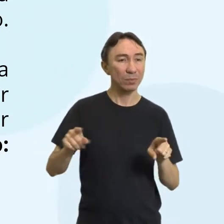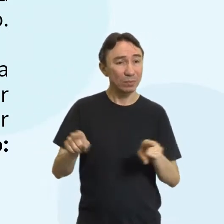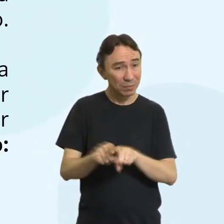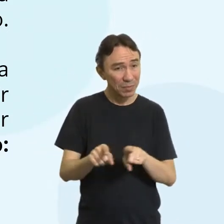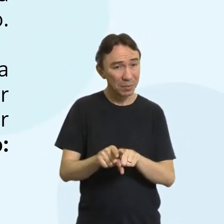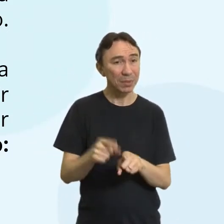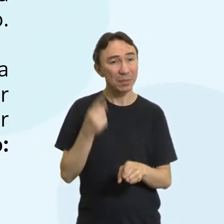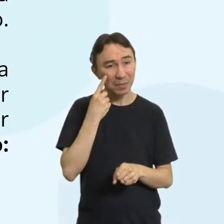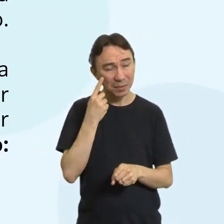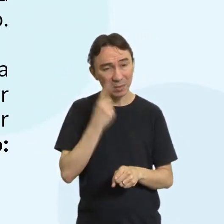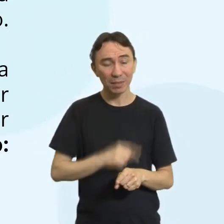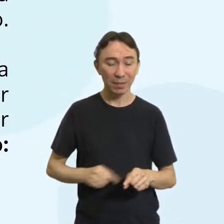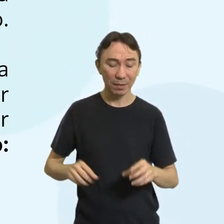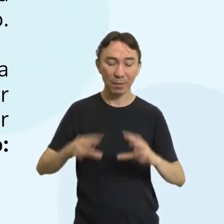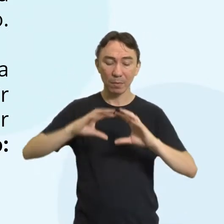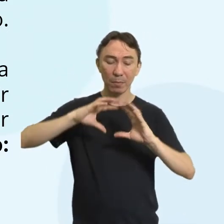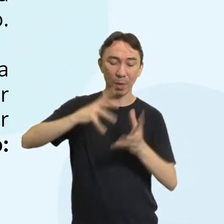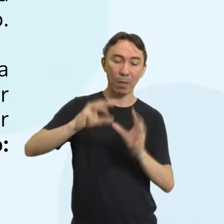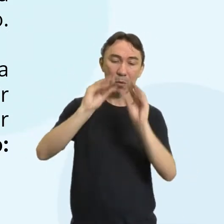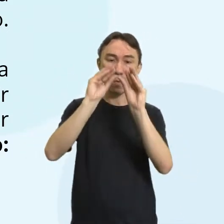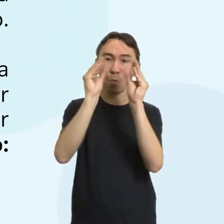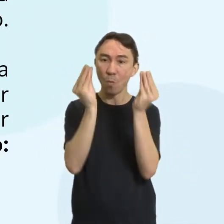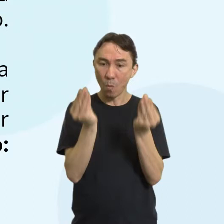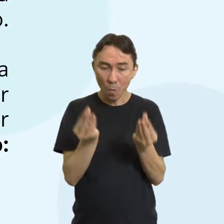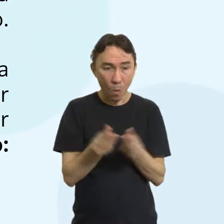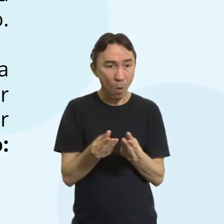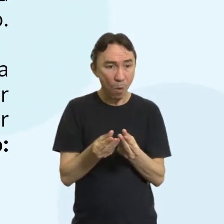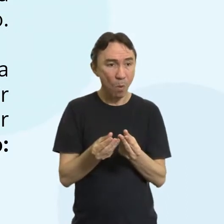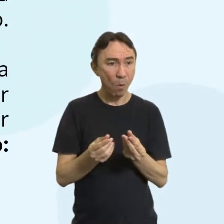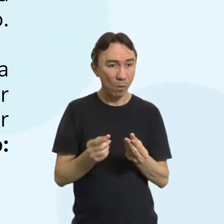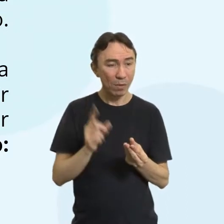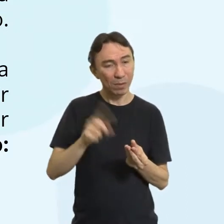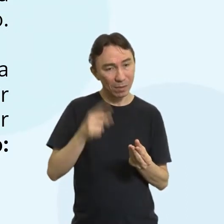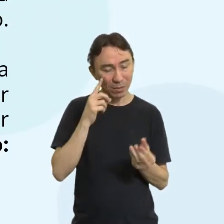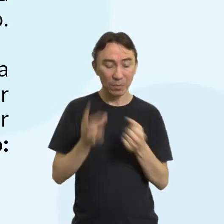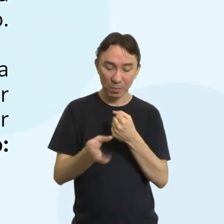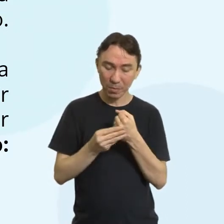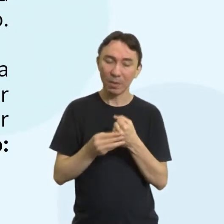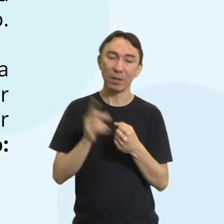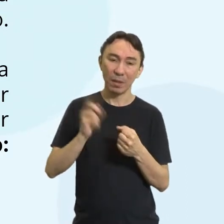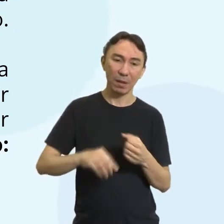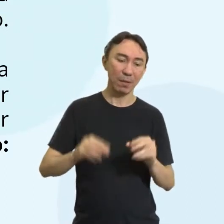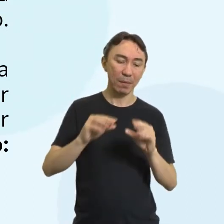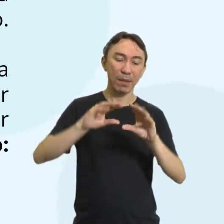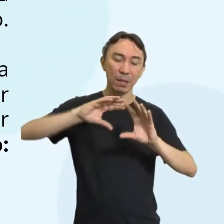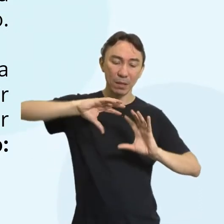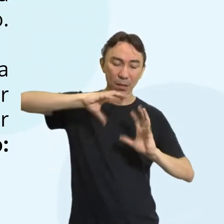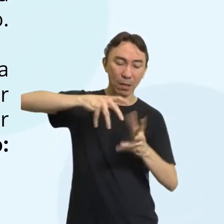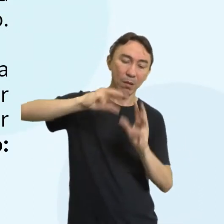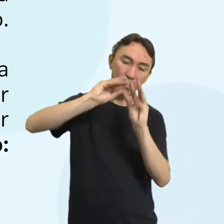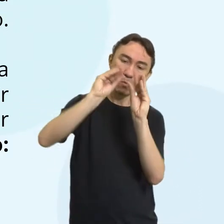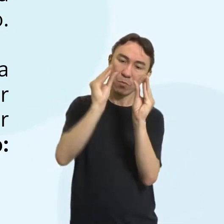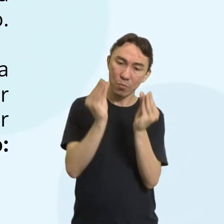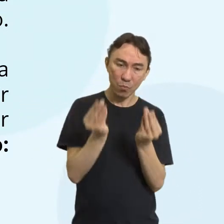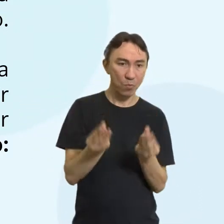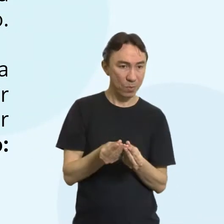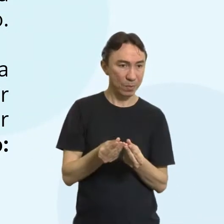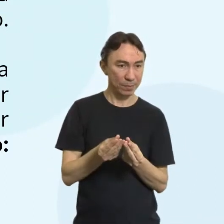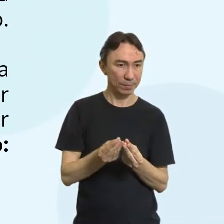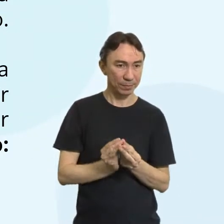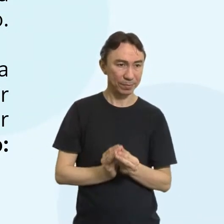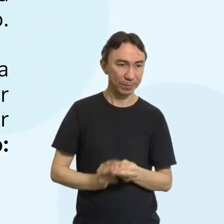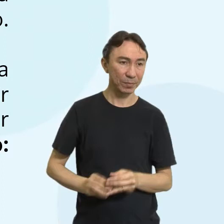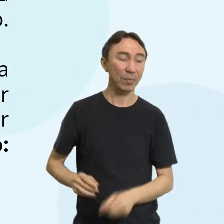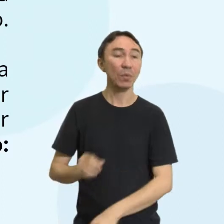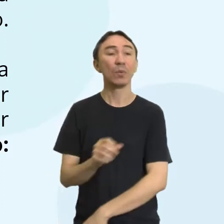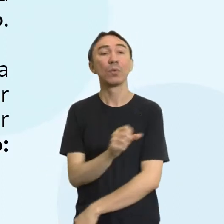incluindo a camada de ozônio. Objeto de conhecimento, camada de ozônio. Para o 8º ano, reconhecer que o ar é uma